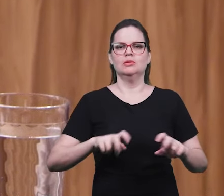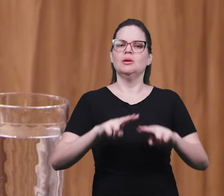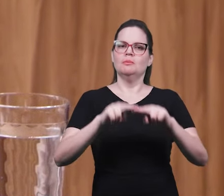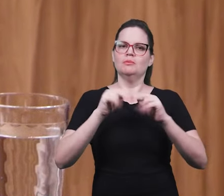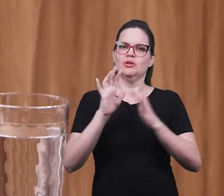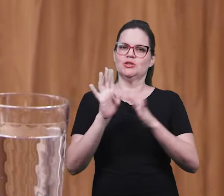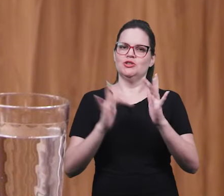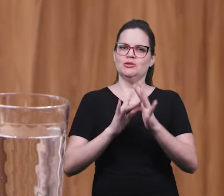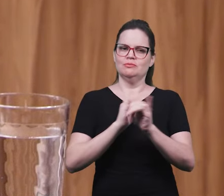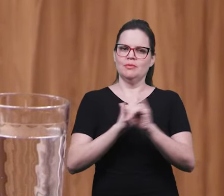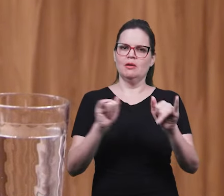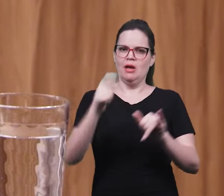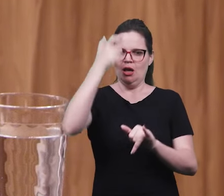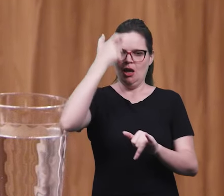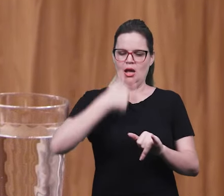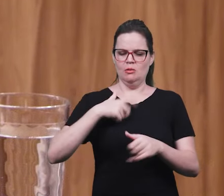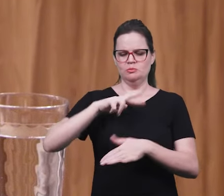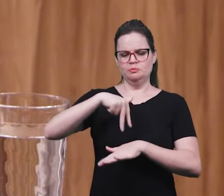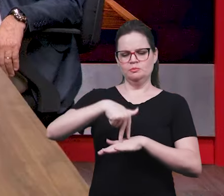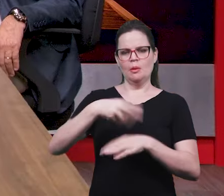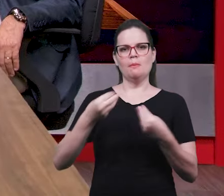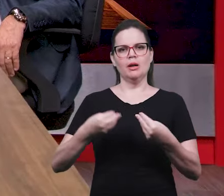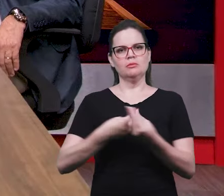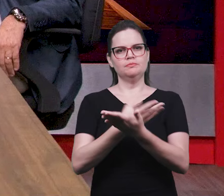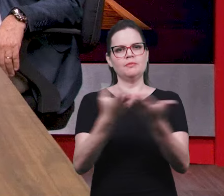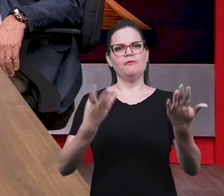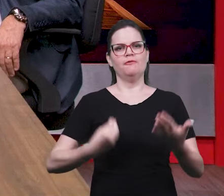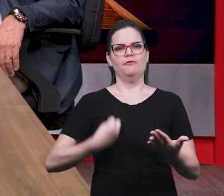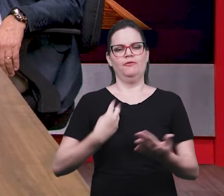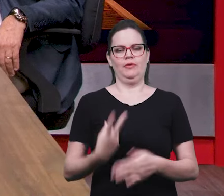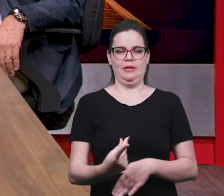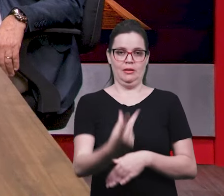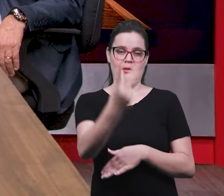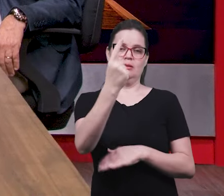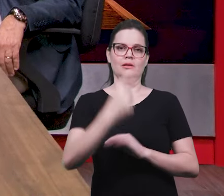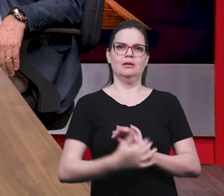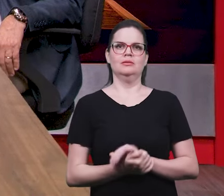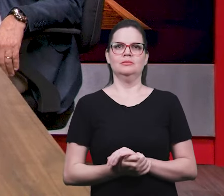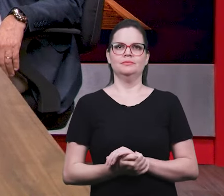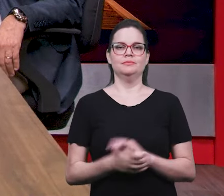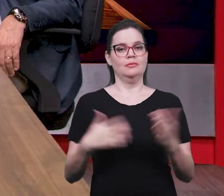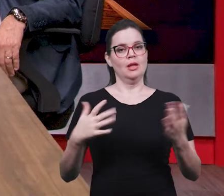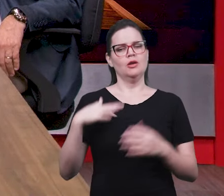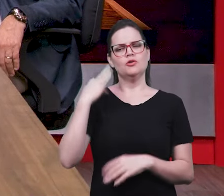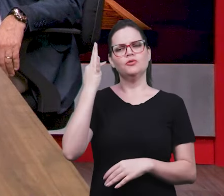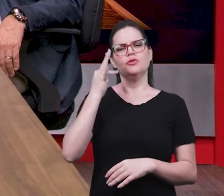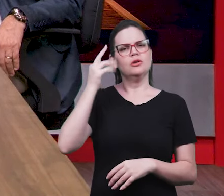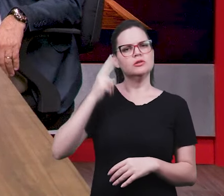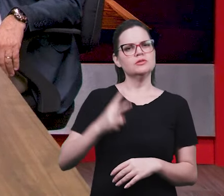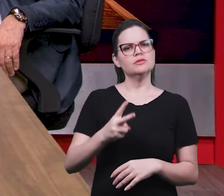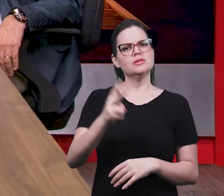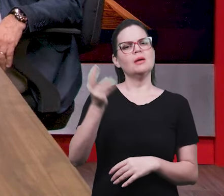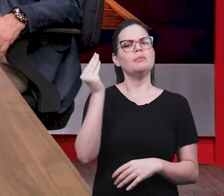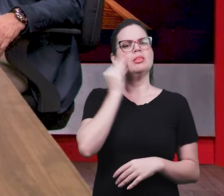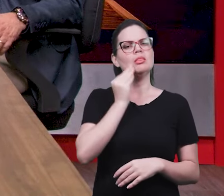que tenhais vida e vida com abundância, né? E era tudo que os filósofos procuravam, né? Eles procuravam origem de todas